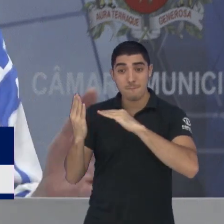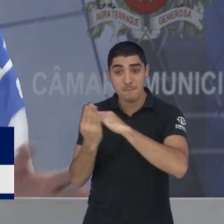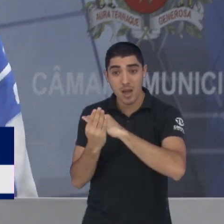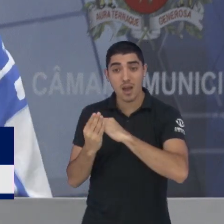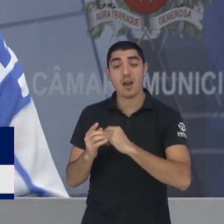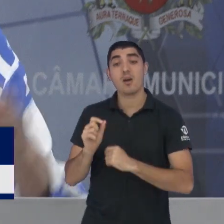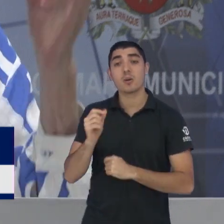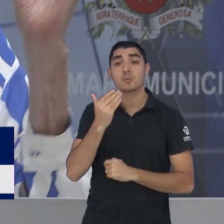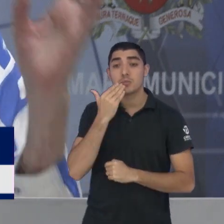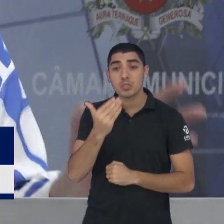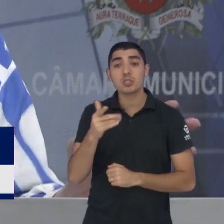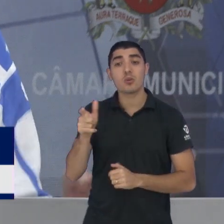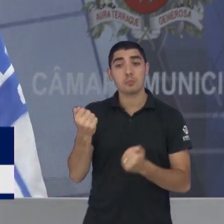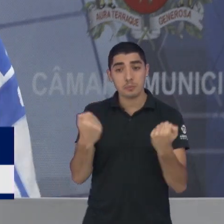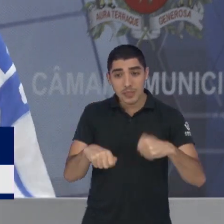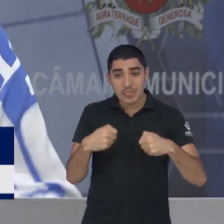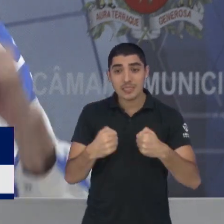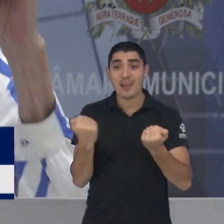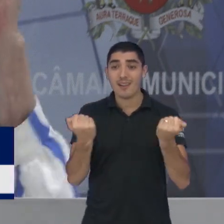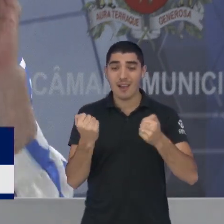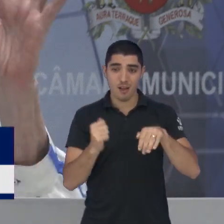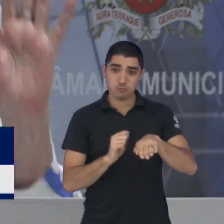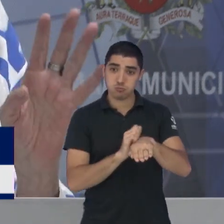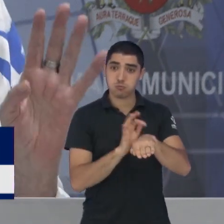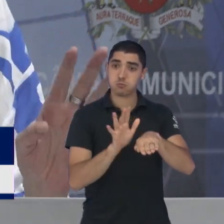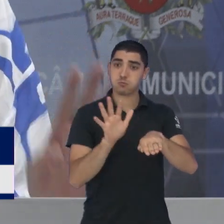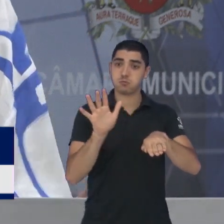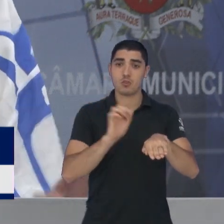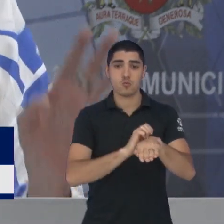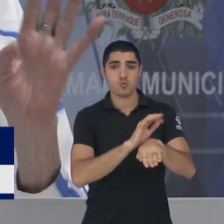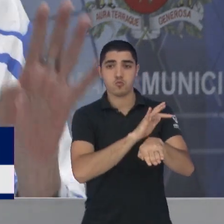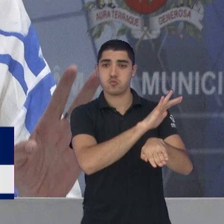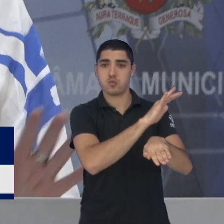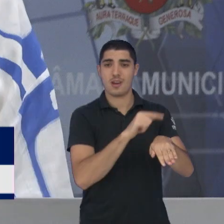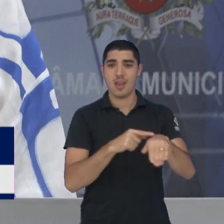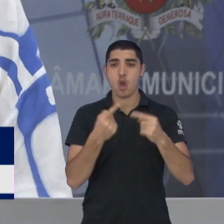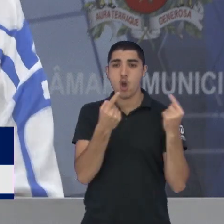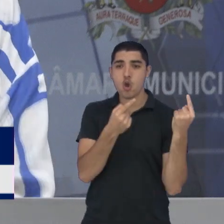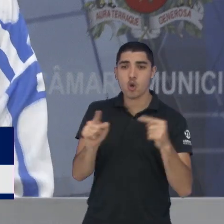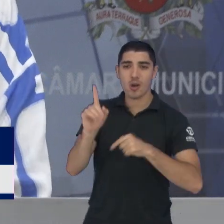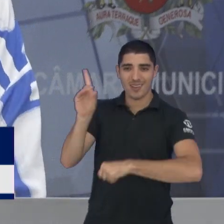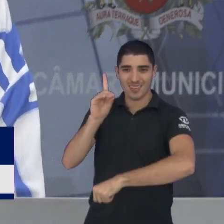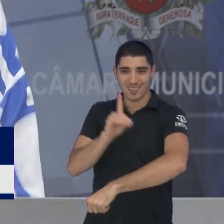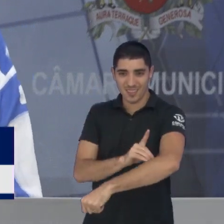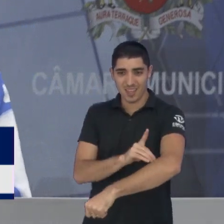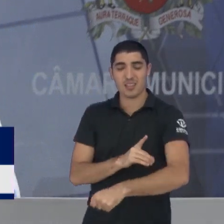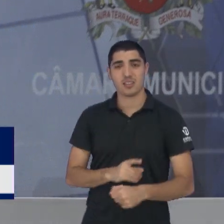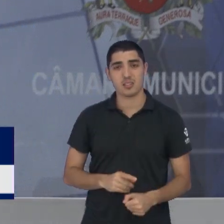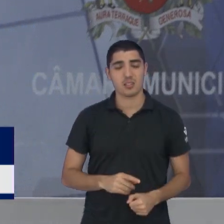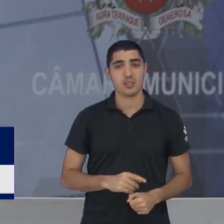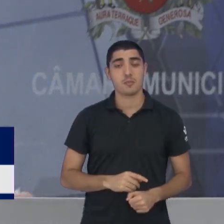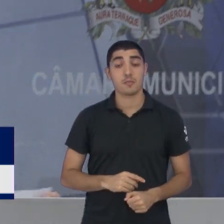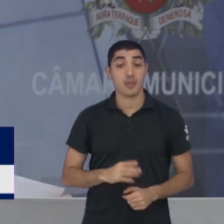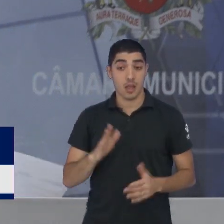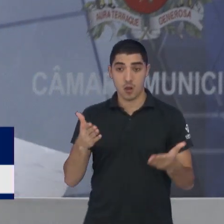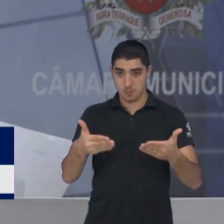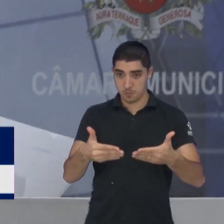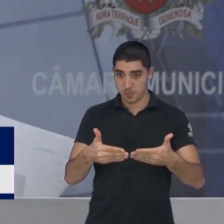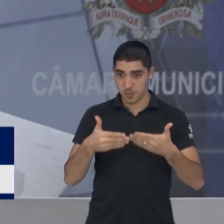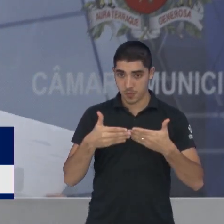o fumacê não passa. Tudo economizando, não sei para quem. Agora, por favor,